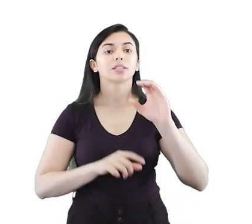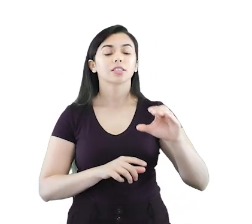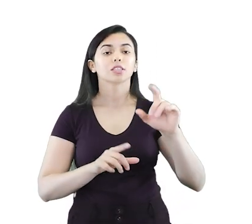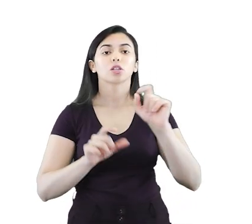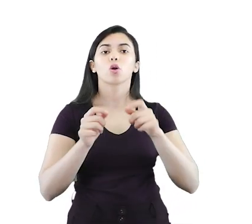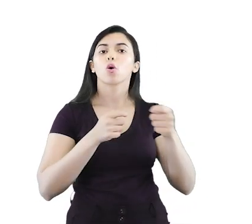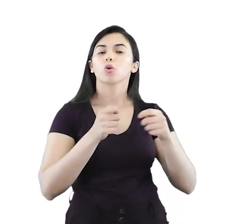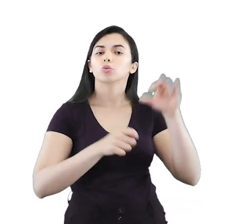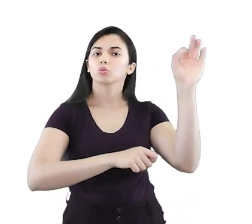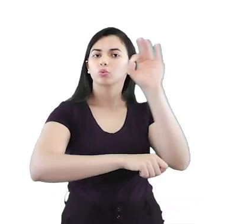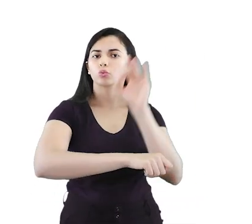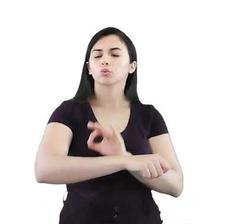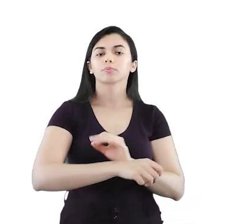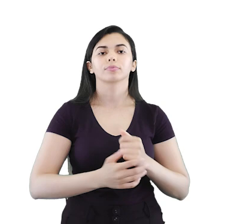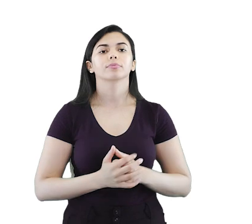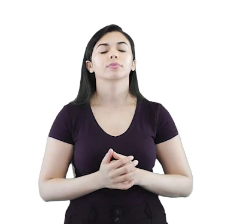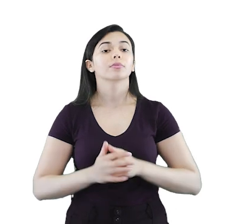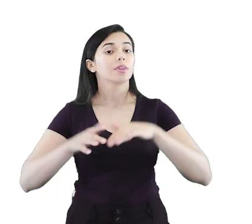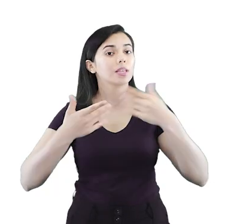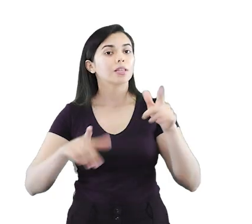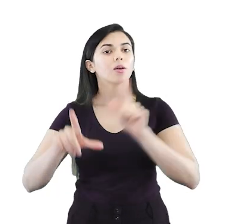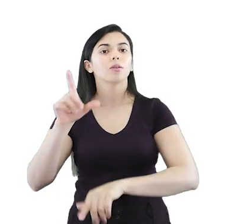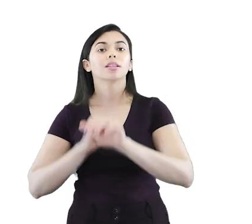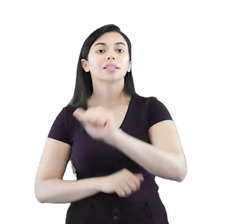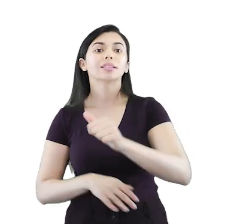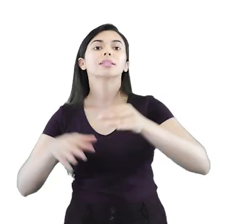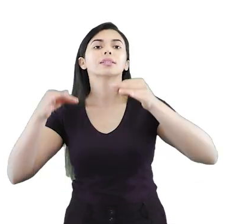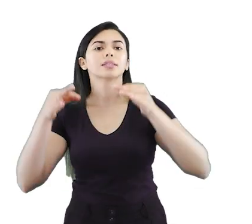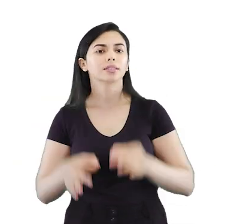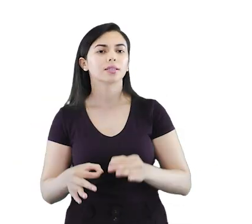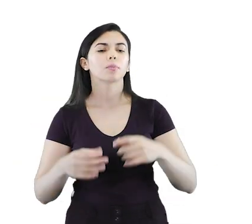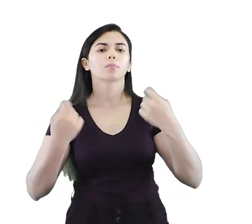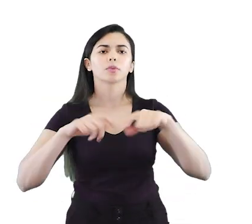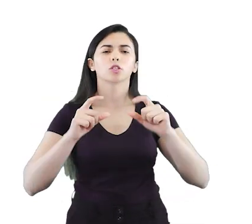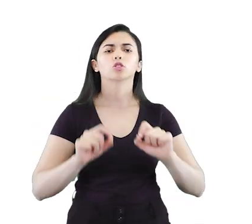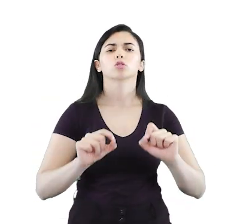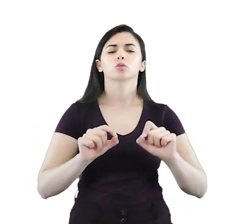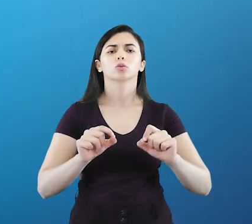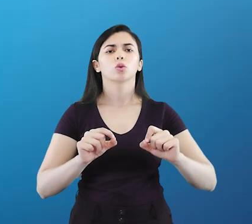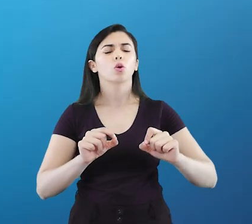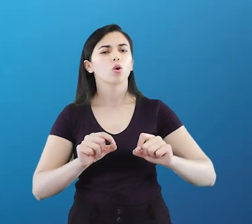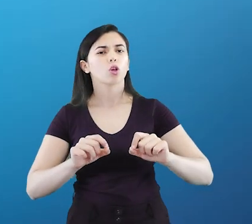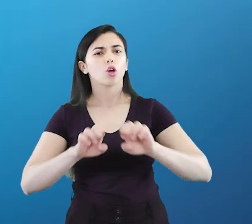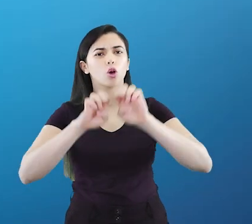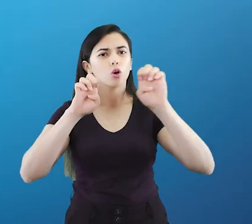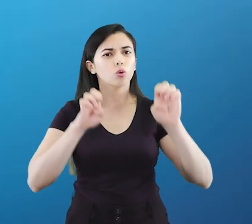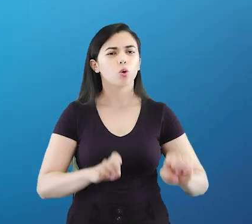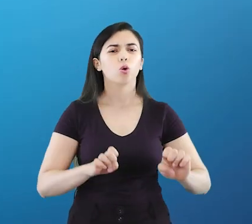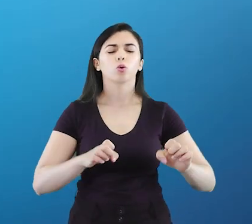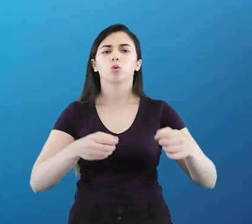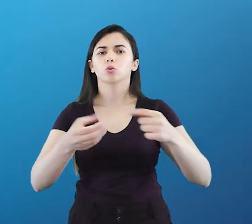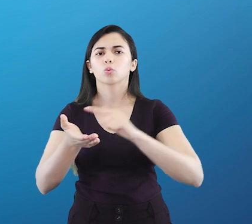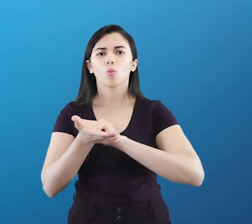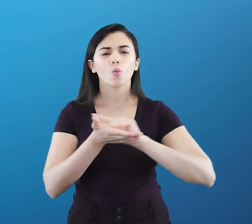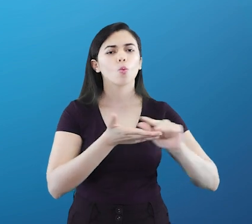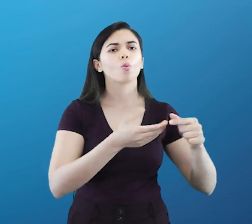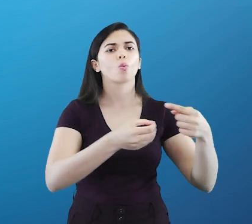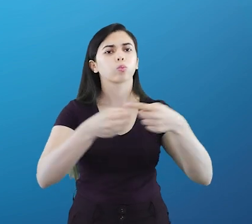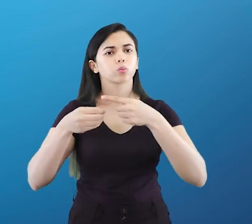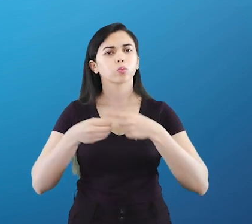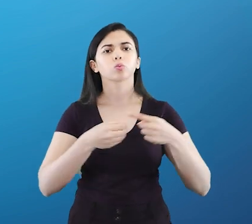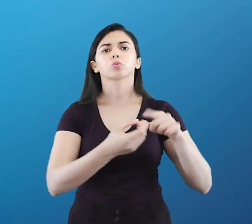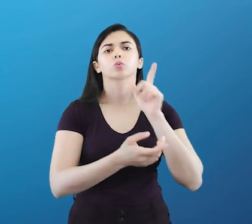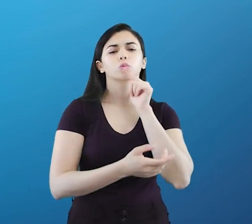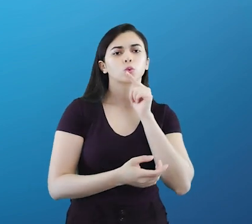Qual é a nossa resposta? Letra A, tratamento adequado de água e esgoto. 4. O mosquito Aedes